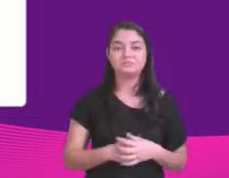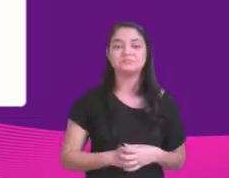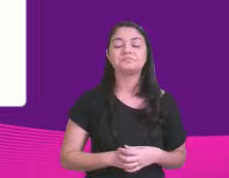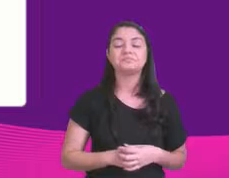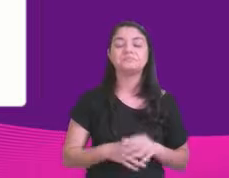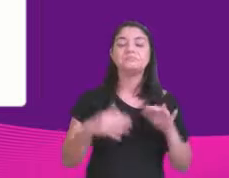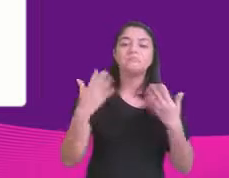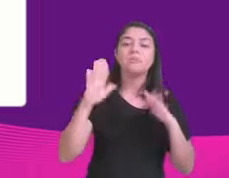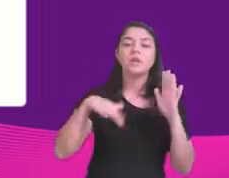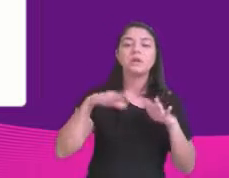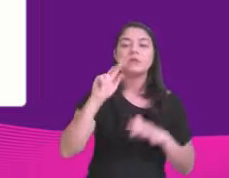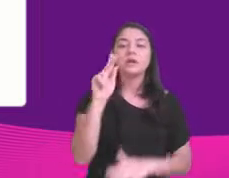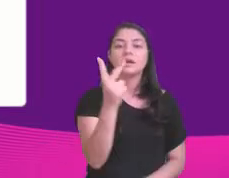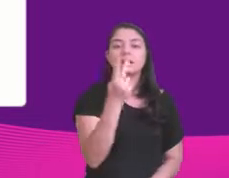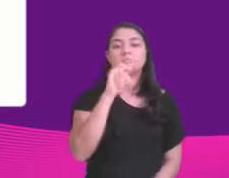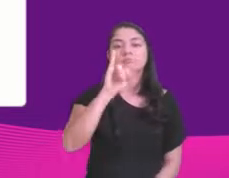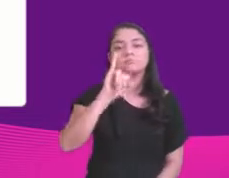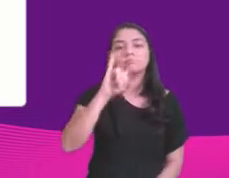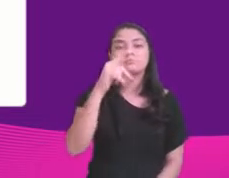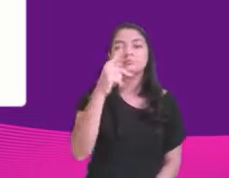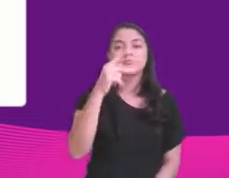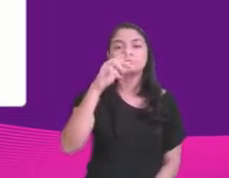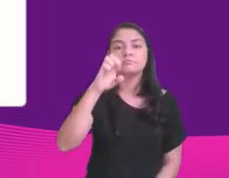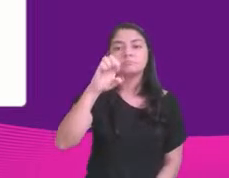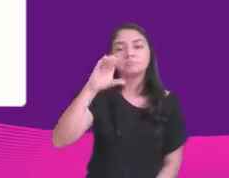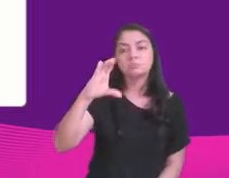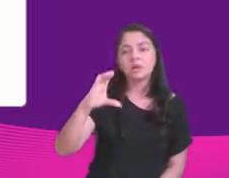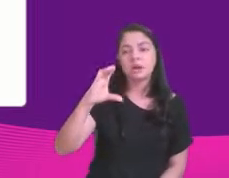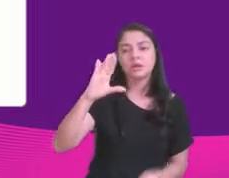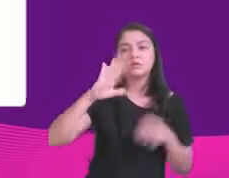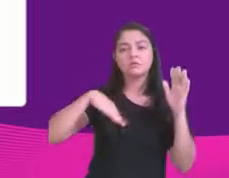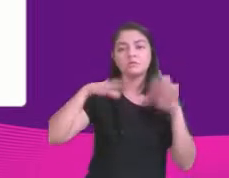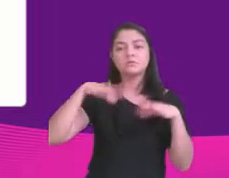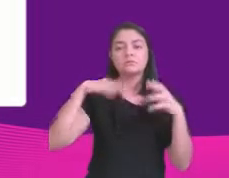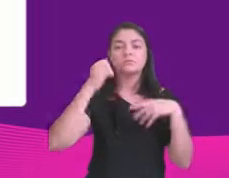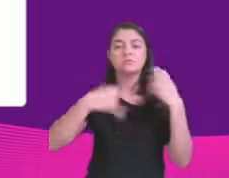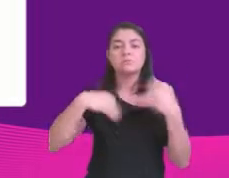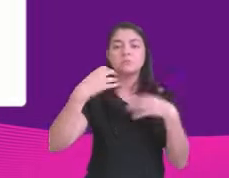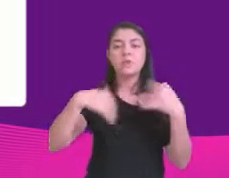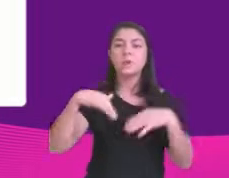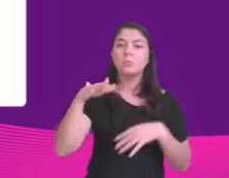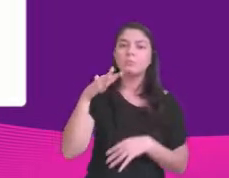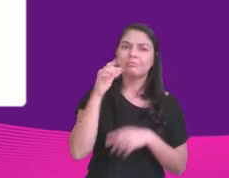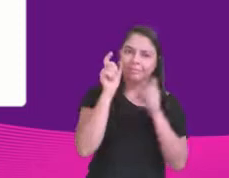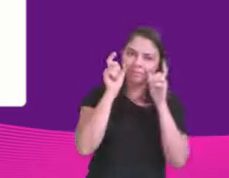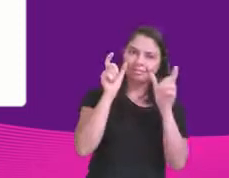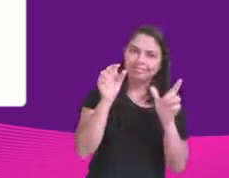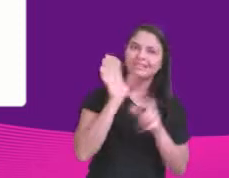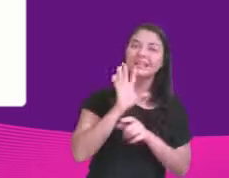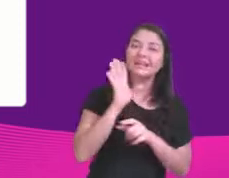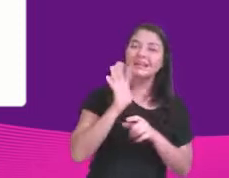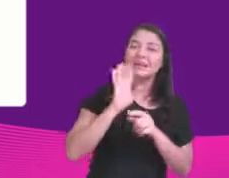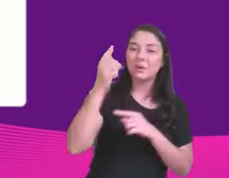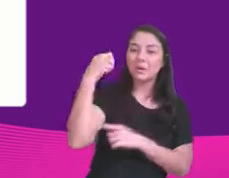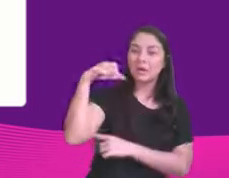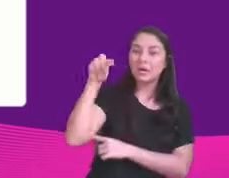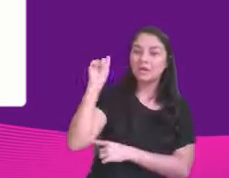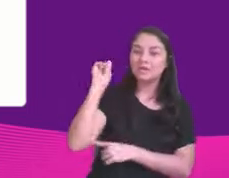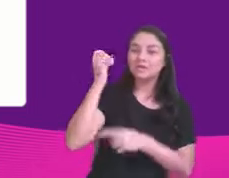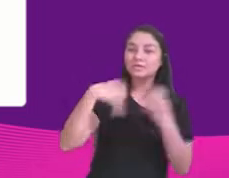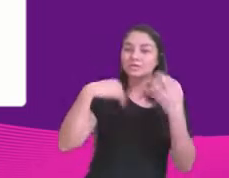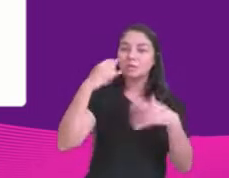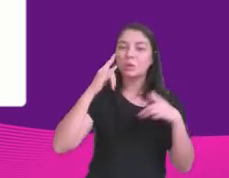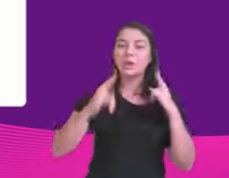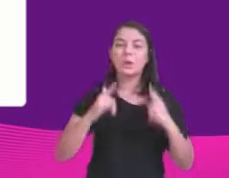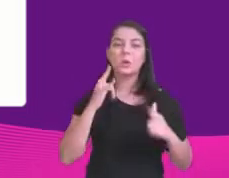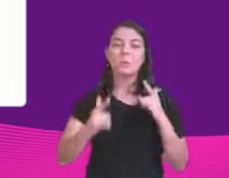de HIPEC, a HIPEC, eu achei interessantíssimo o simpósio anterior de robótica, falando que é